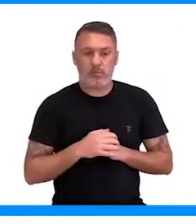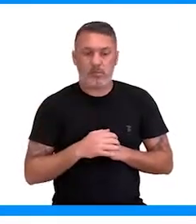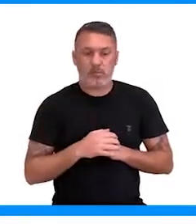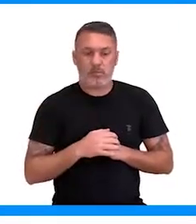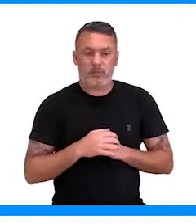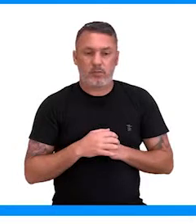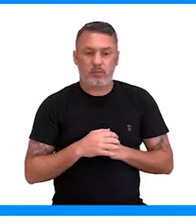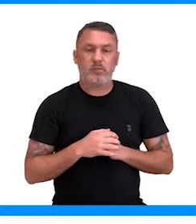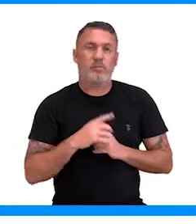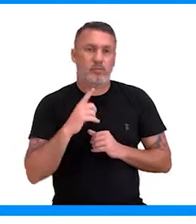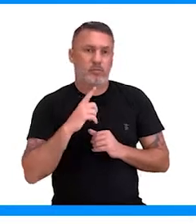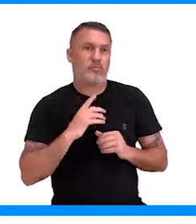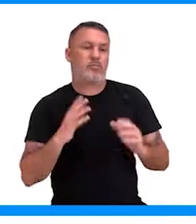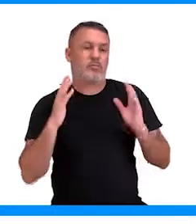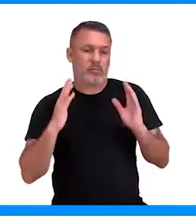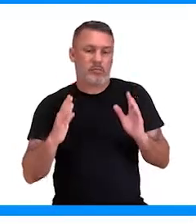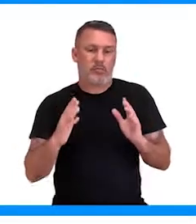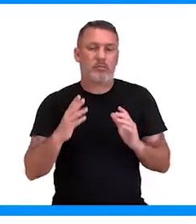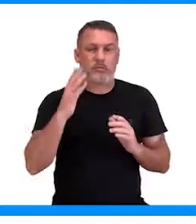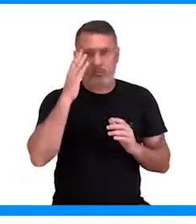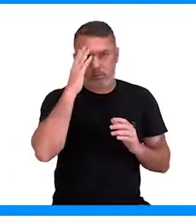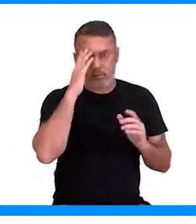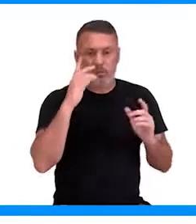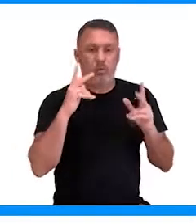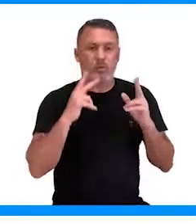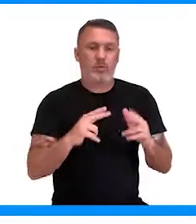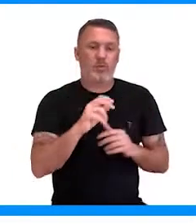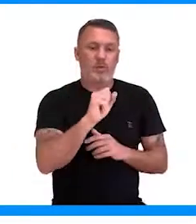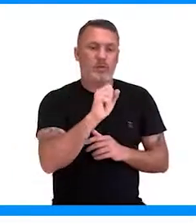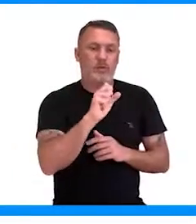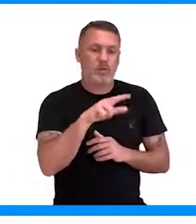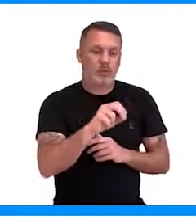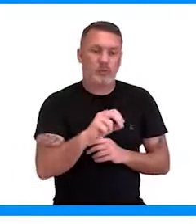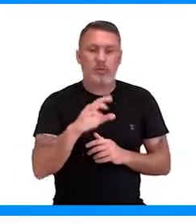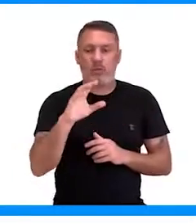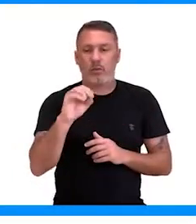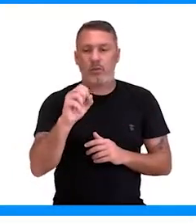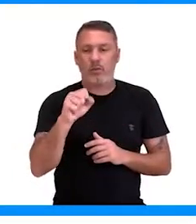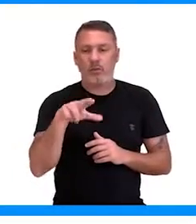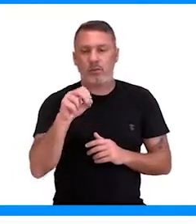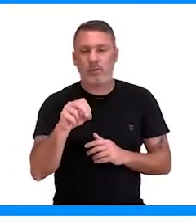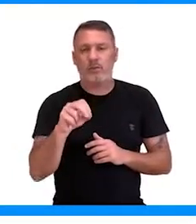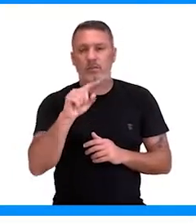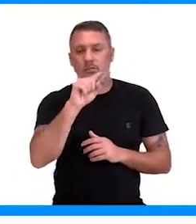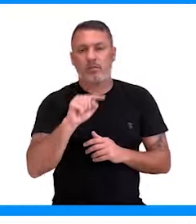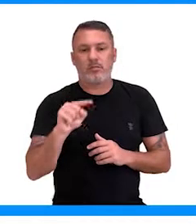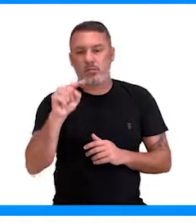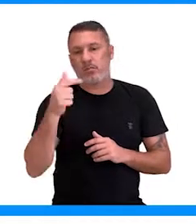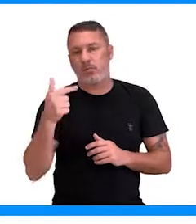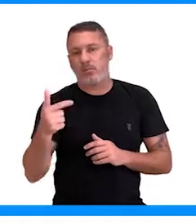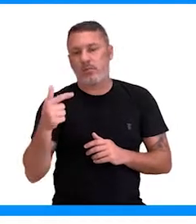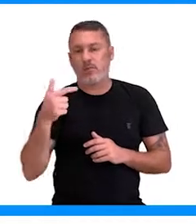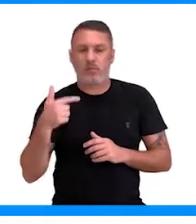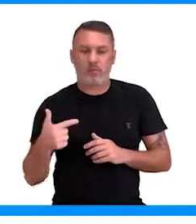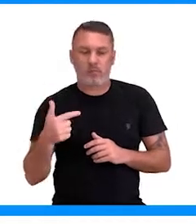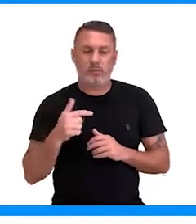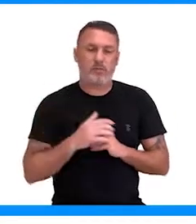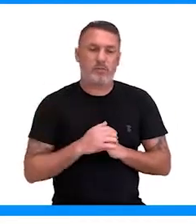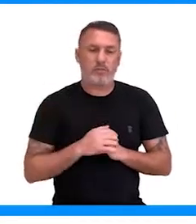O ângulo de 45 tem essa propriedade, né? Do seno e o cosseno serem iguais. A raiz de 2 sobre 2.